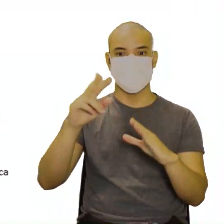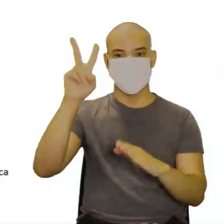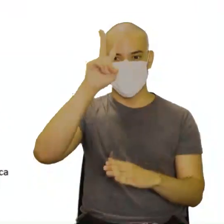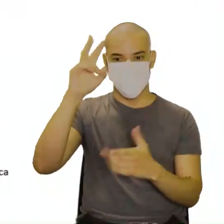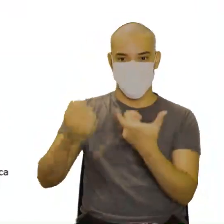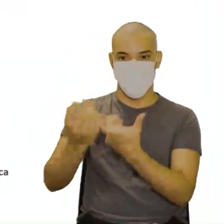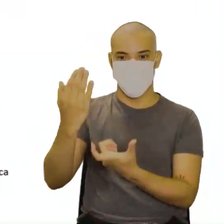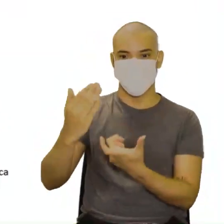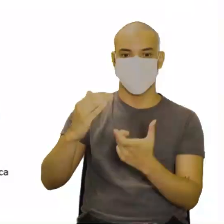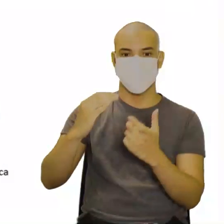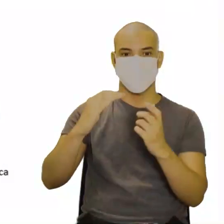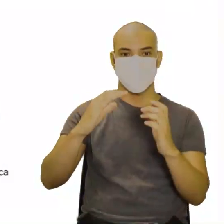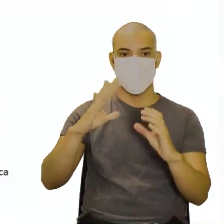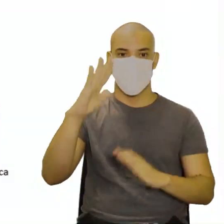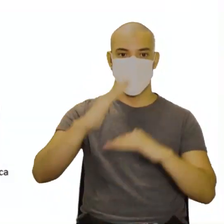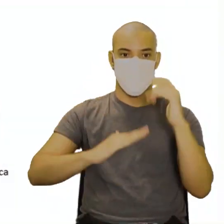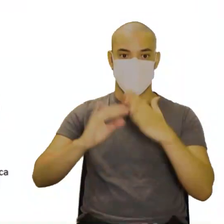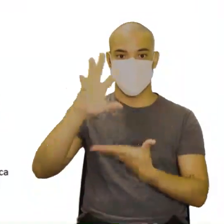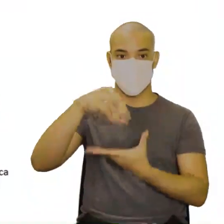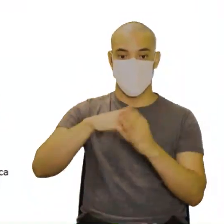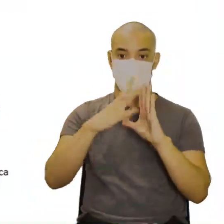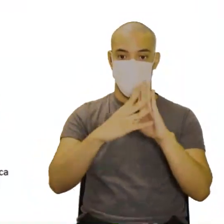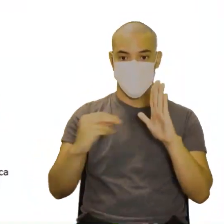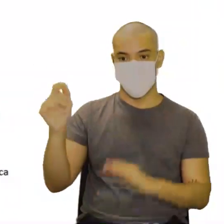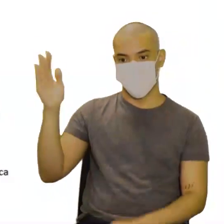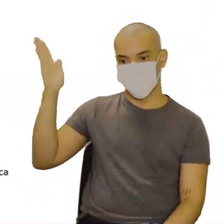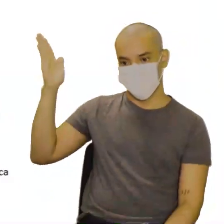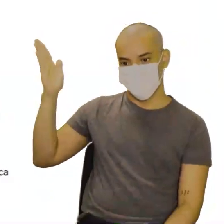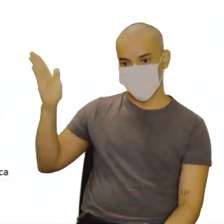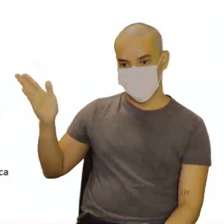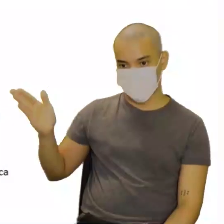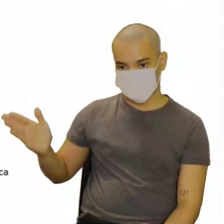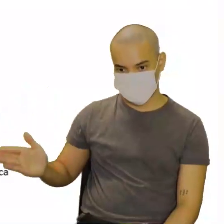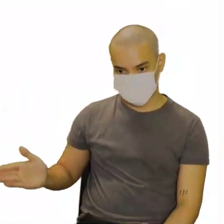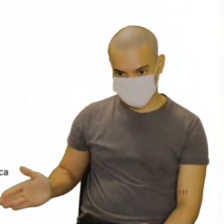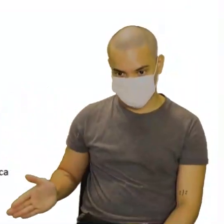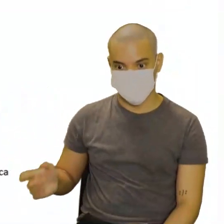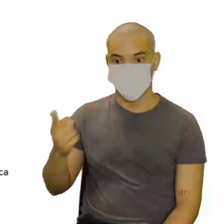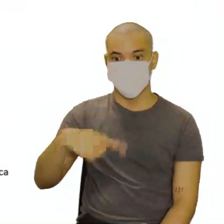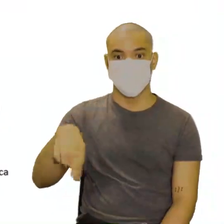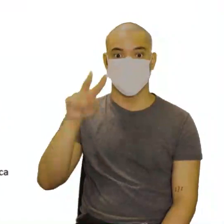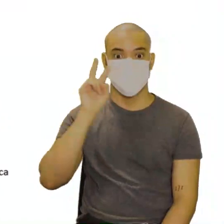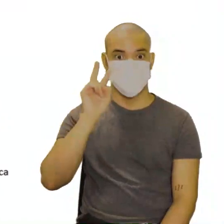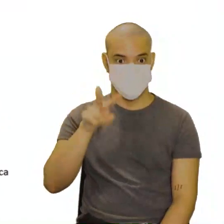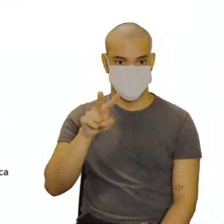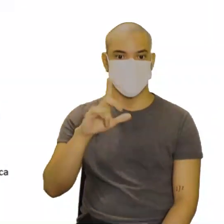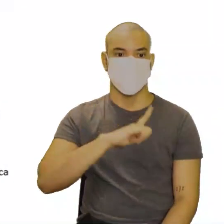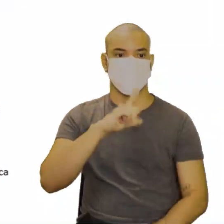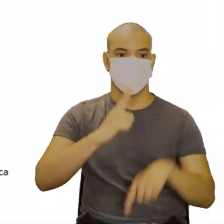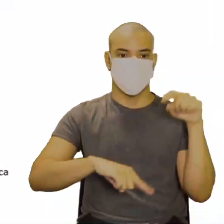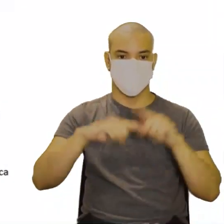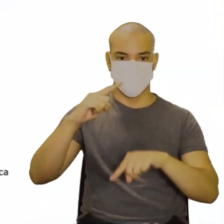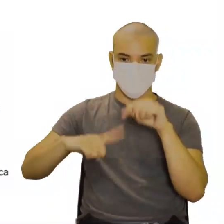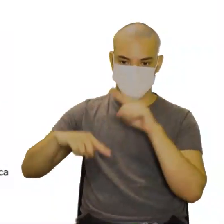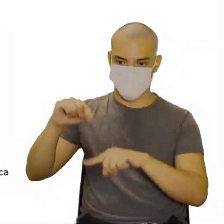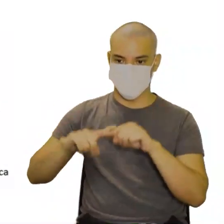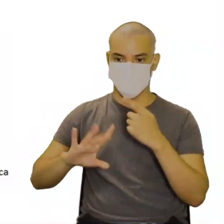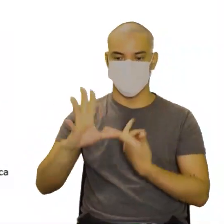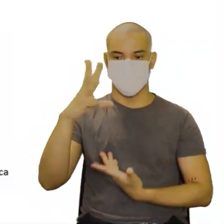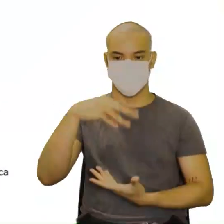temos os terminais de conexão aqui, ó, como vocês podem observar. Nós temos esses materiais aqui.